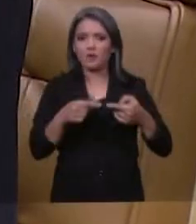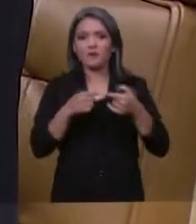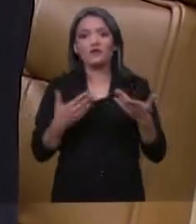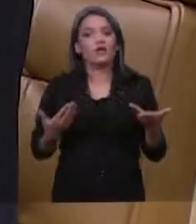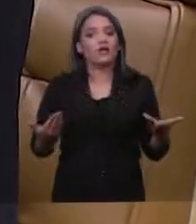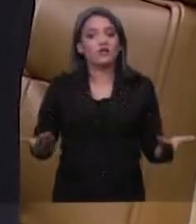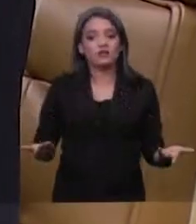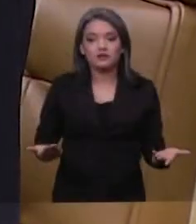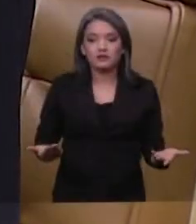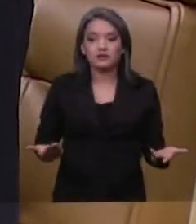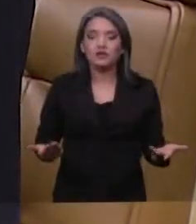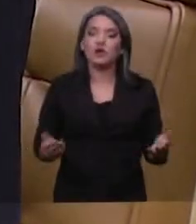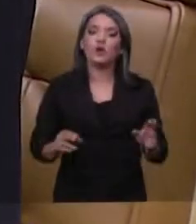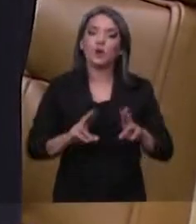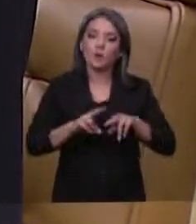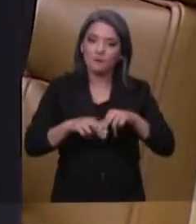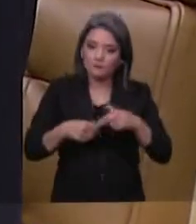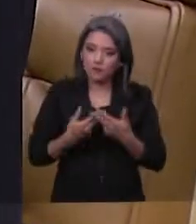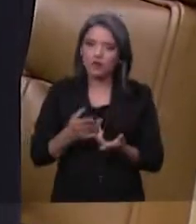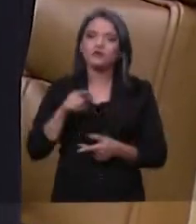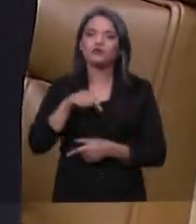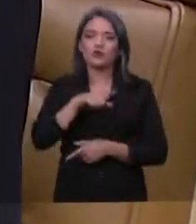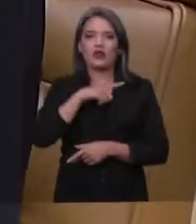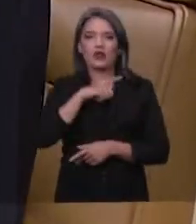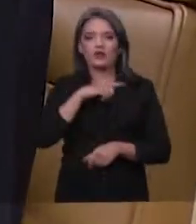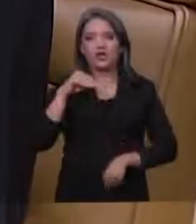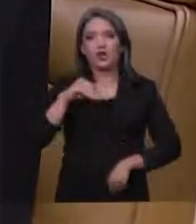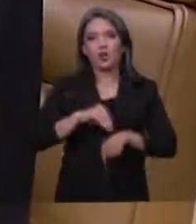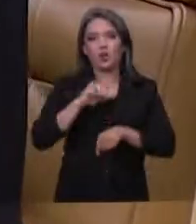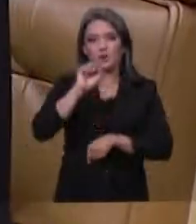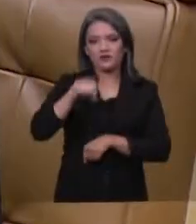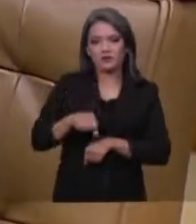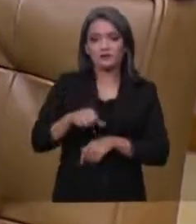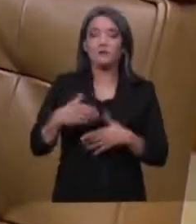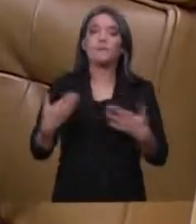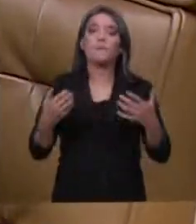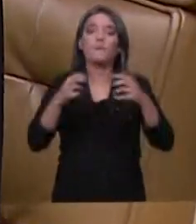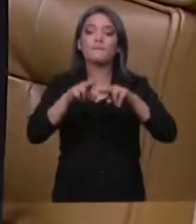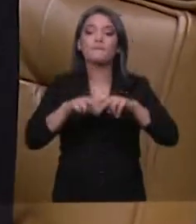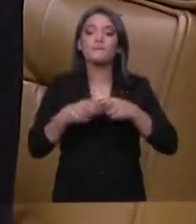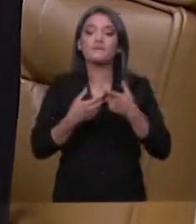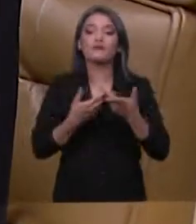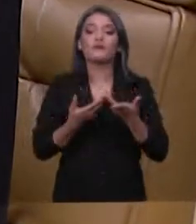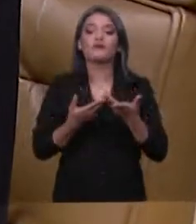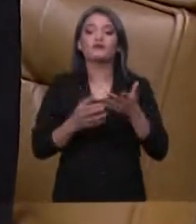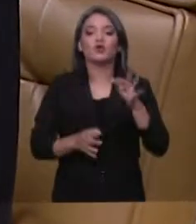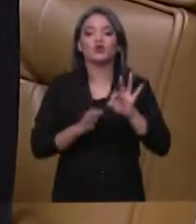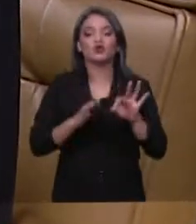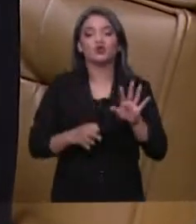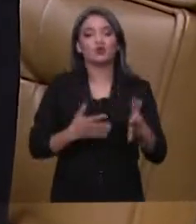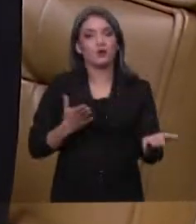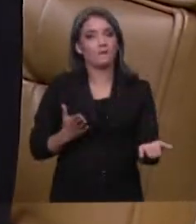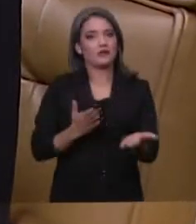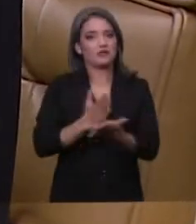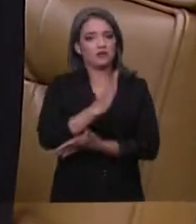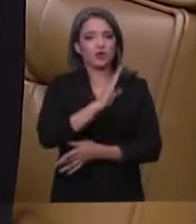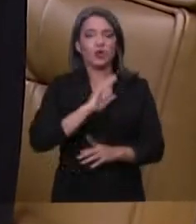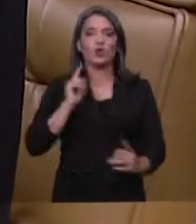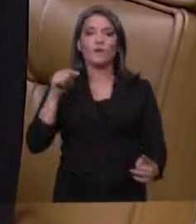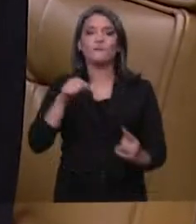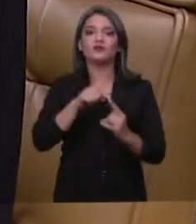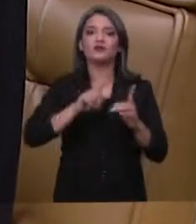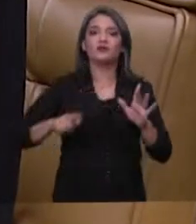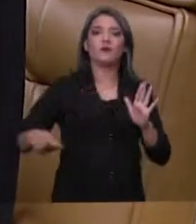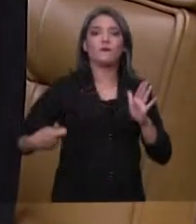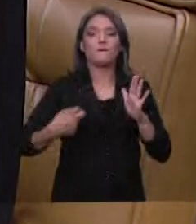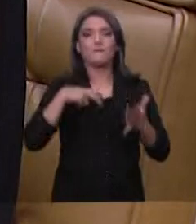fim, causas excludentes da licitude ou culpabilidade. Antes posto, julgo procedente a pretensão punitiva deduzida na denúncia